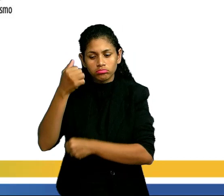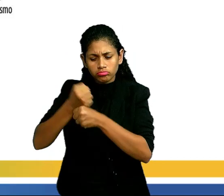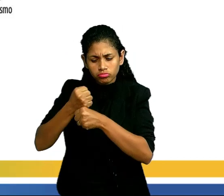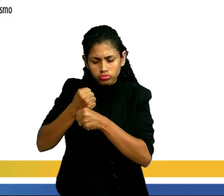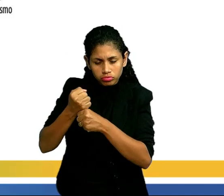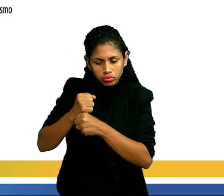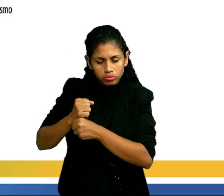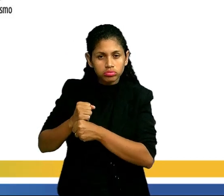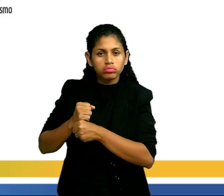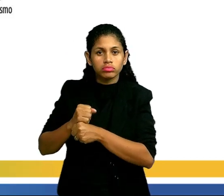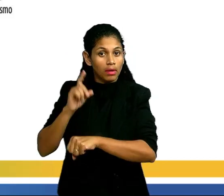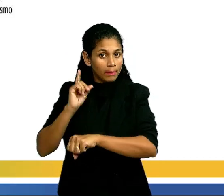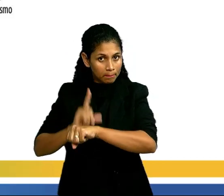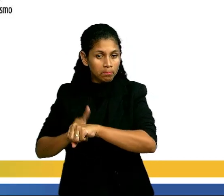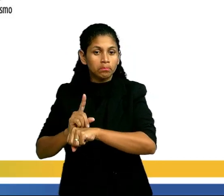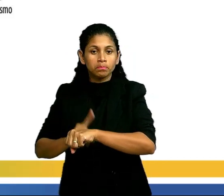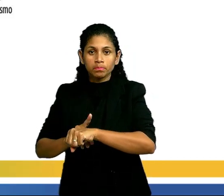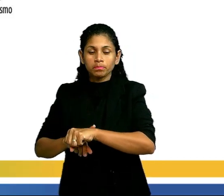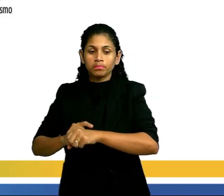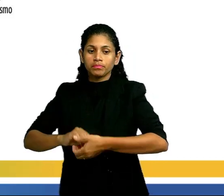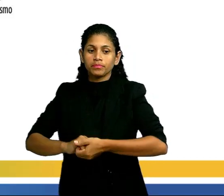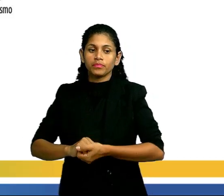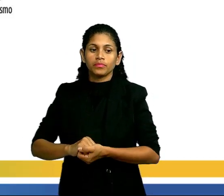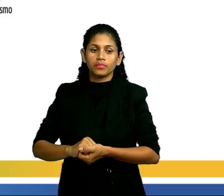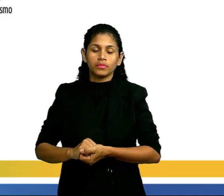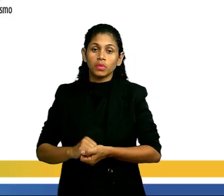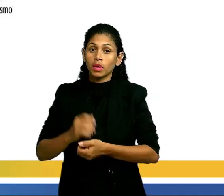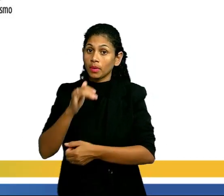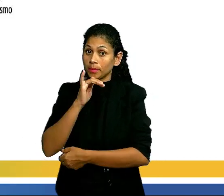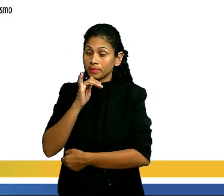a vacina, que tem o antígeno dentro.